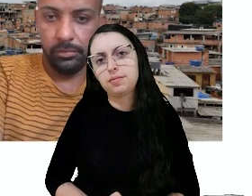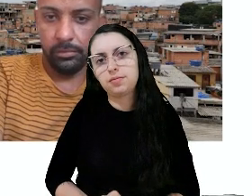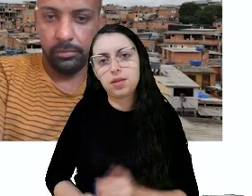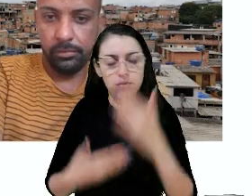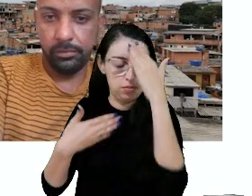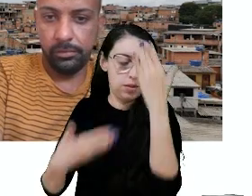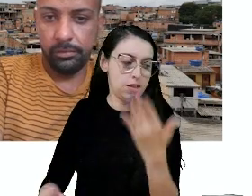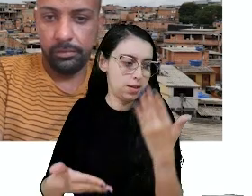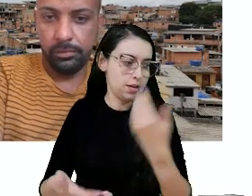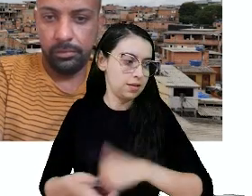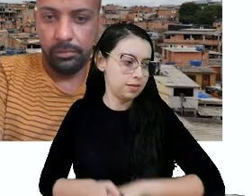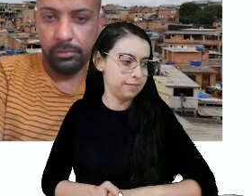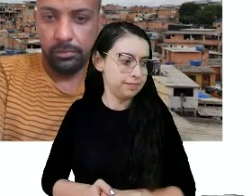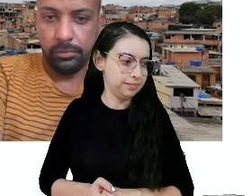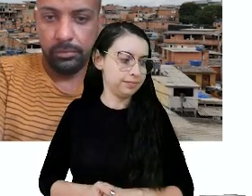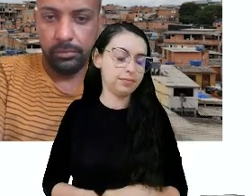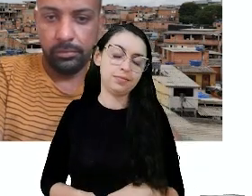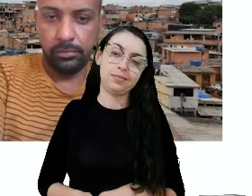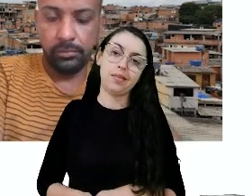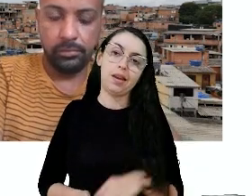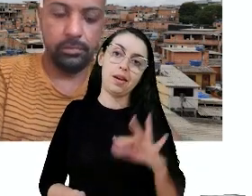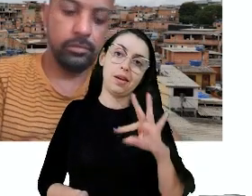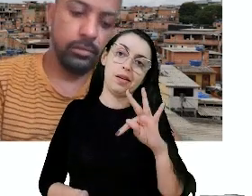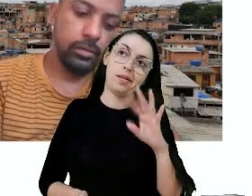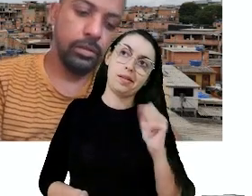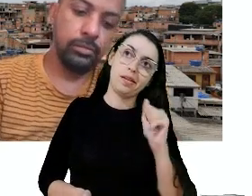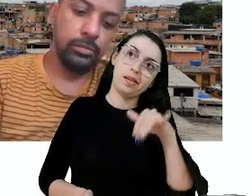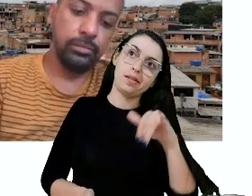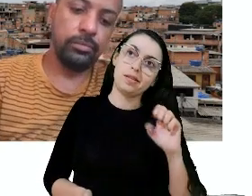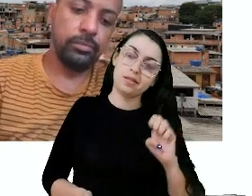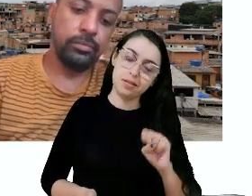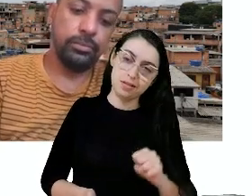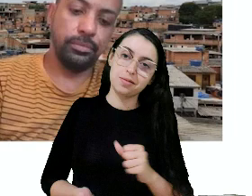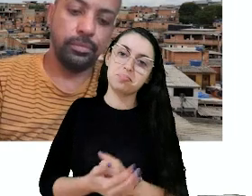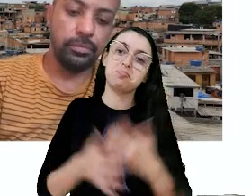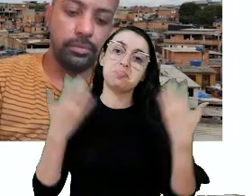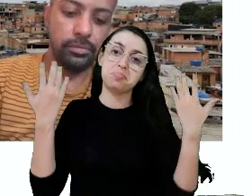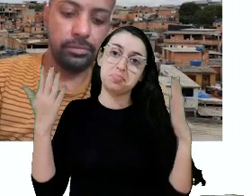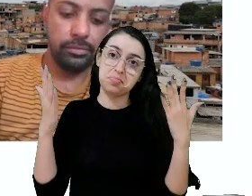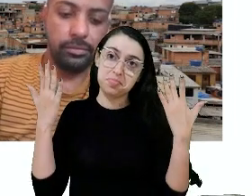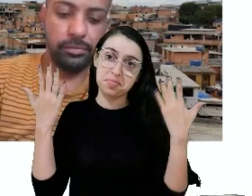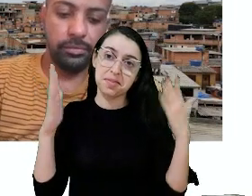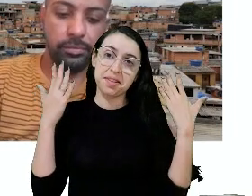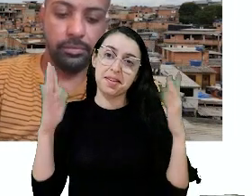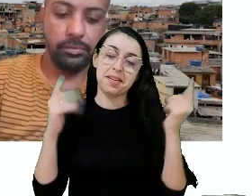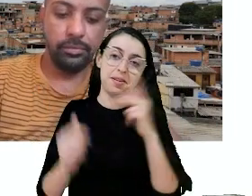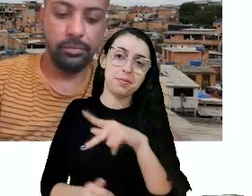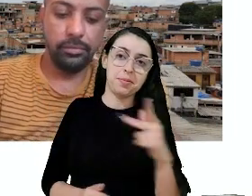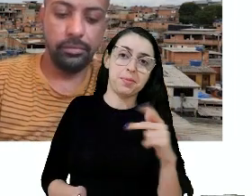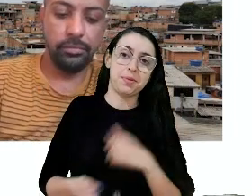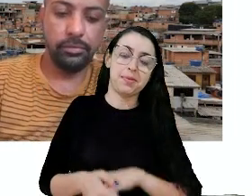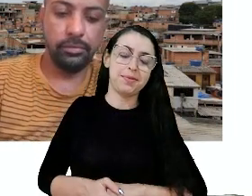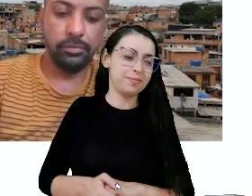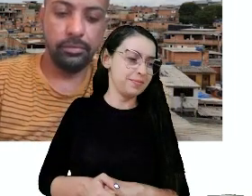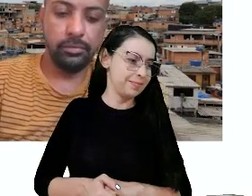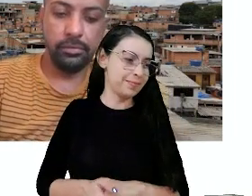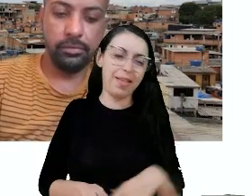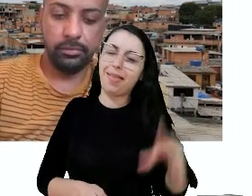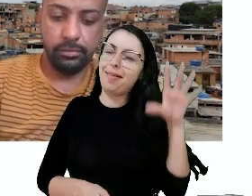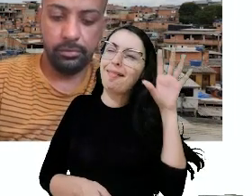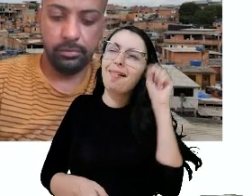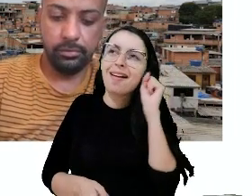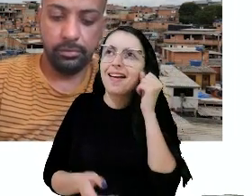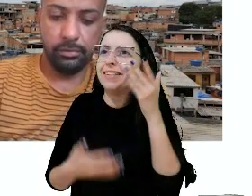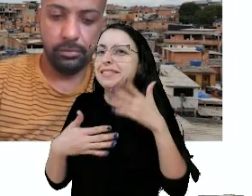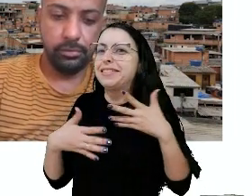Muito obrigada, Thaís. Foi a professora bate palma. Que honra ser aplaudida pela doutora Silvia.